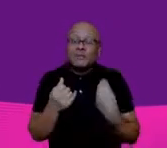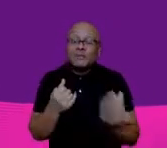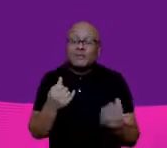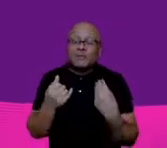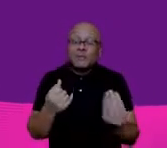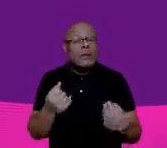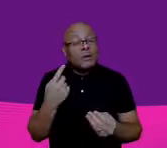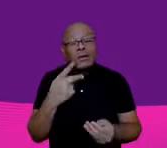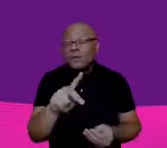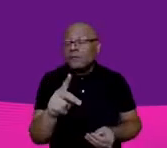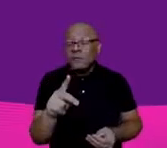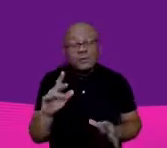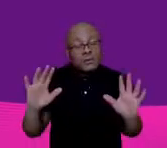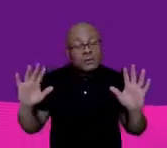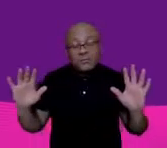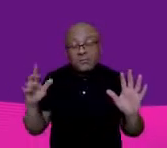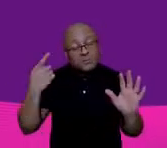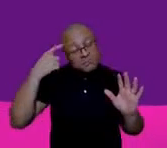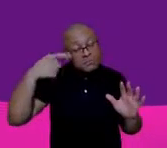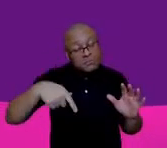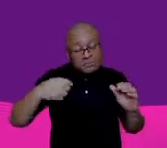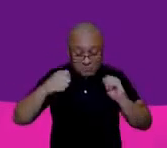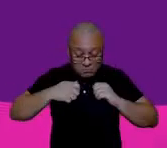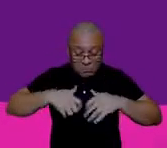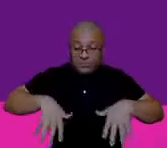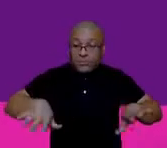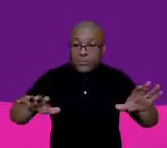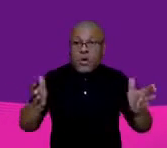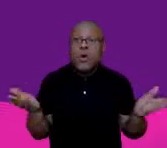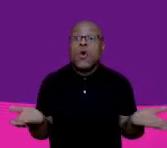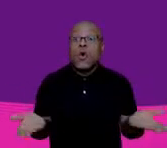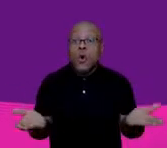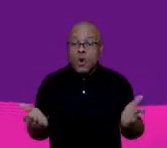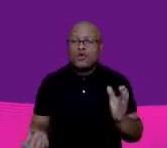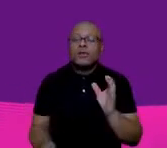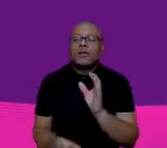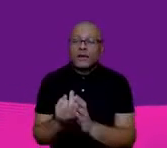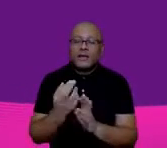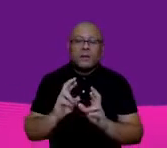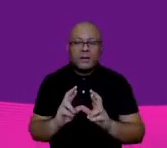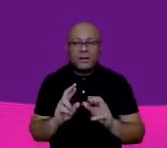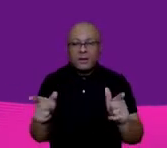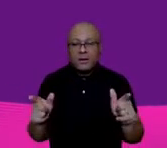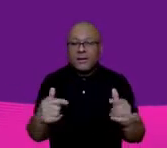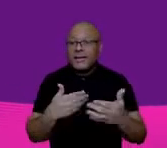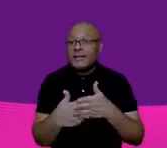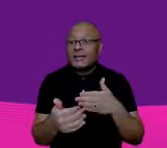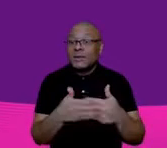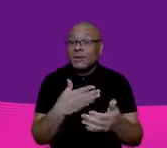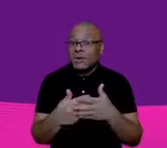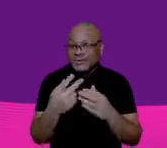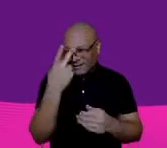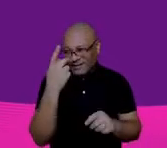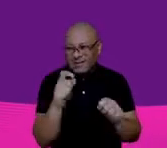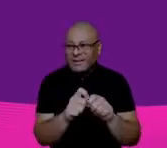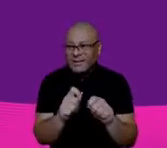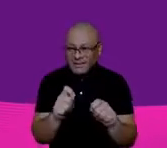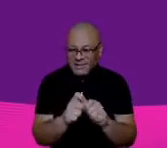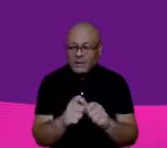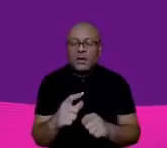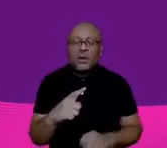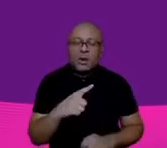consultório. Atualmente, o desenvolvimento é diferente. Dependendo do que essa pessoa está fazendo, eu vou ter um